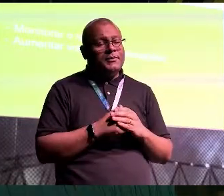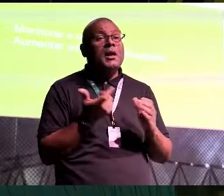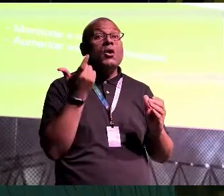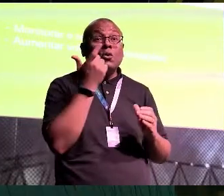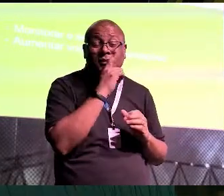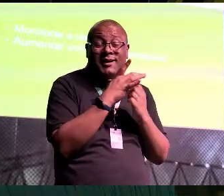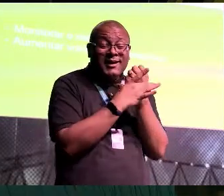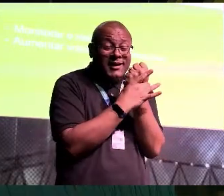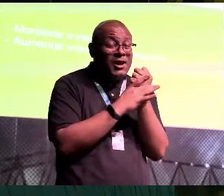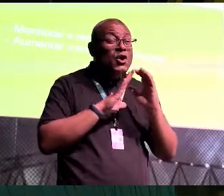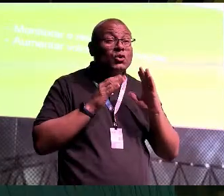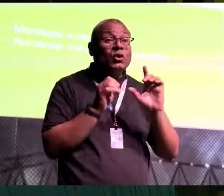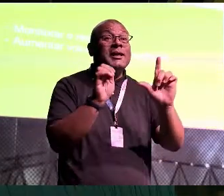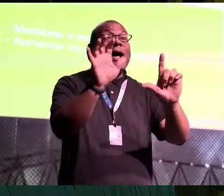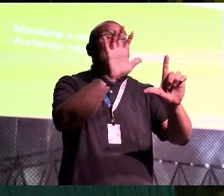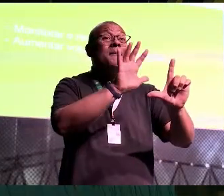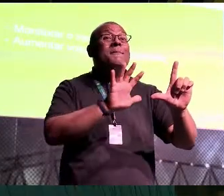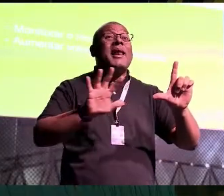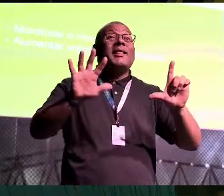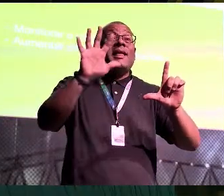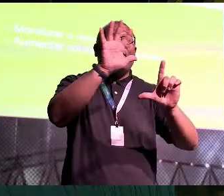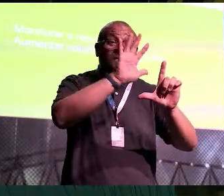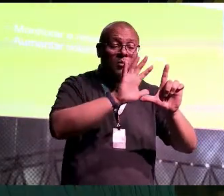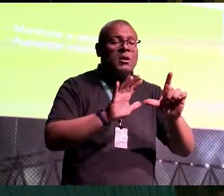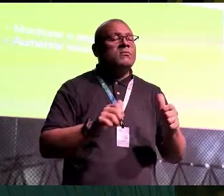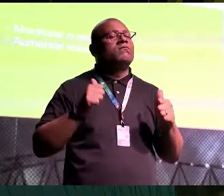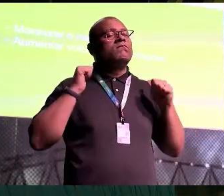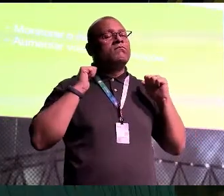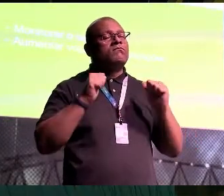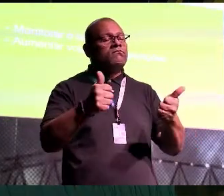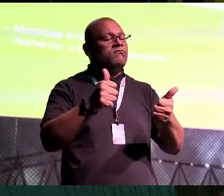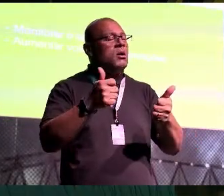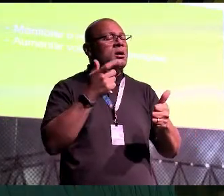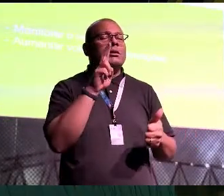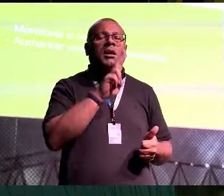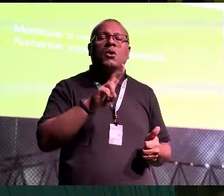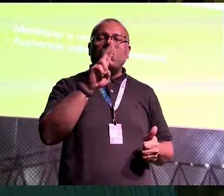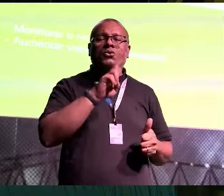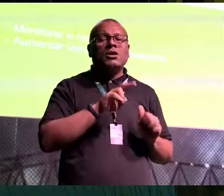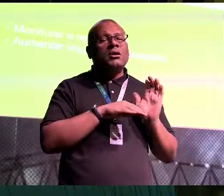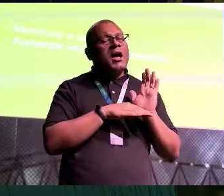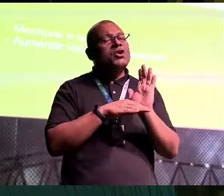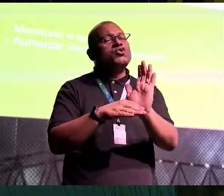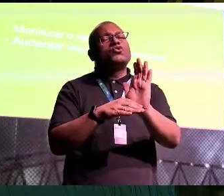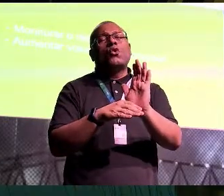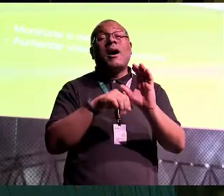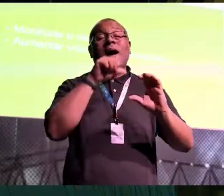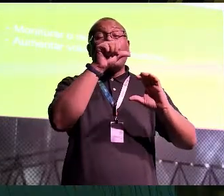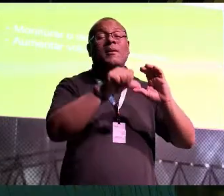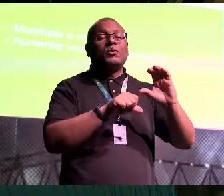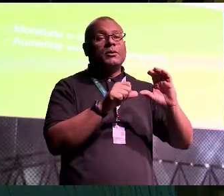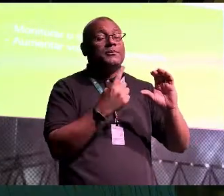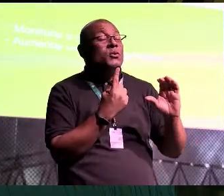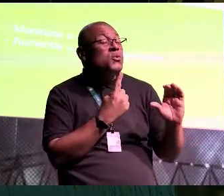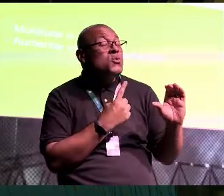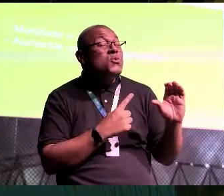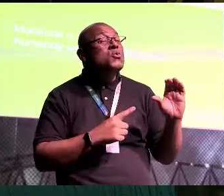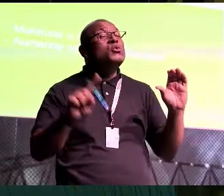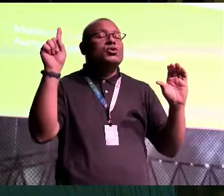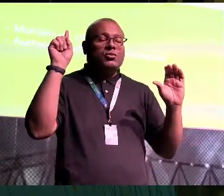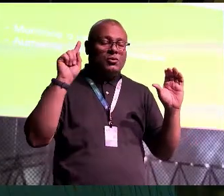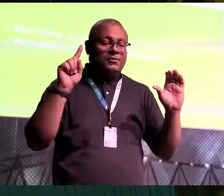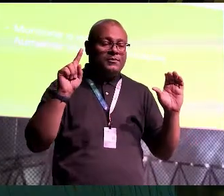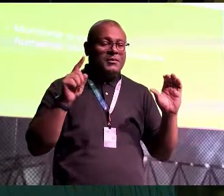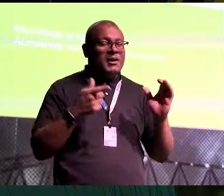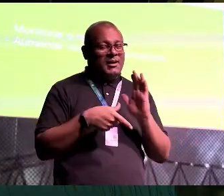que toda a plataforma esteja sendo sensibilizada pelaquele feature toggle, né? E aí, o último passo foi o que eu